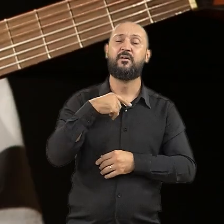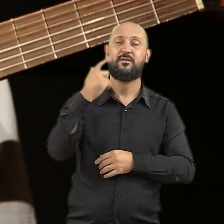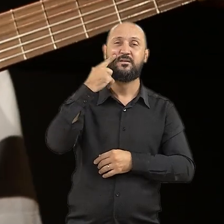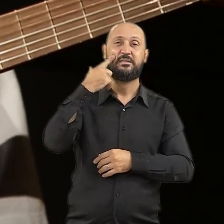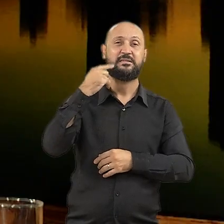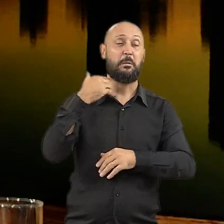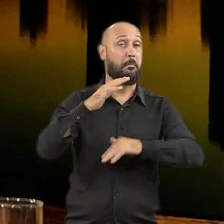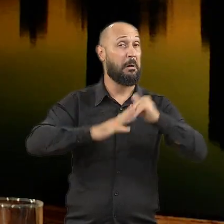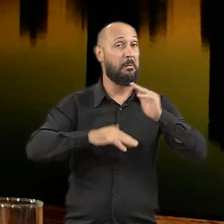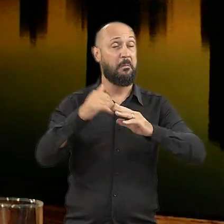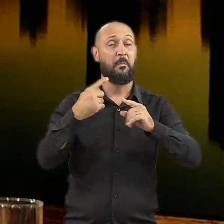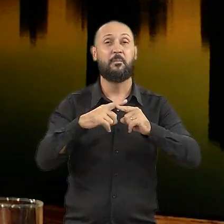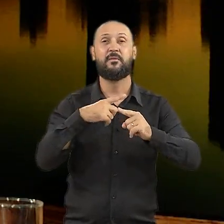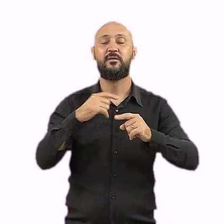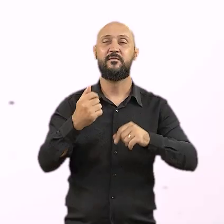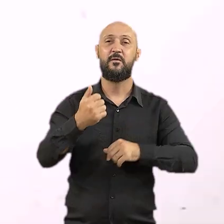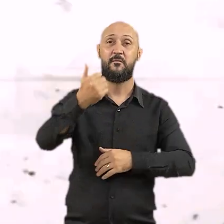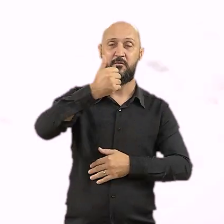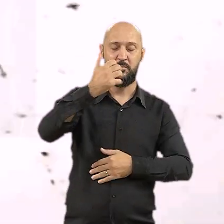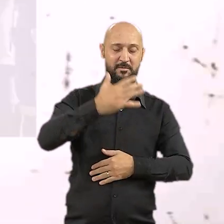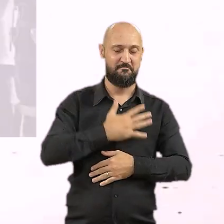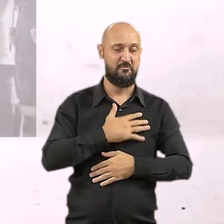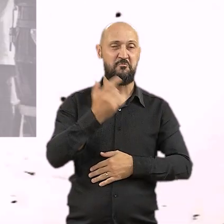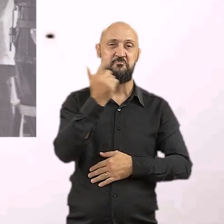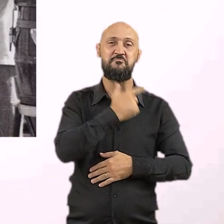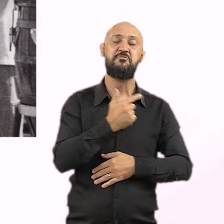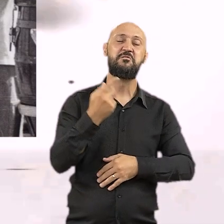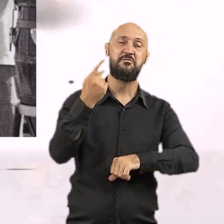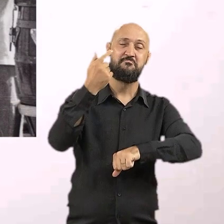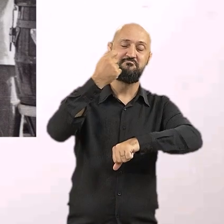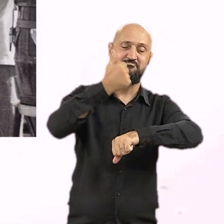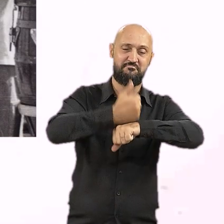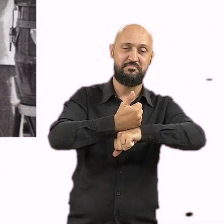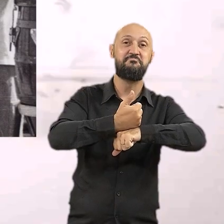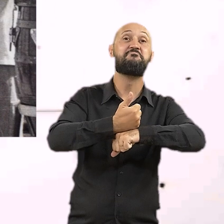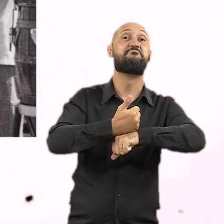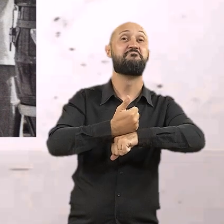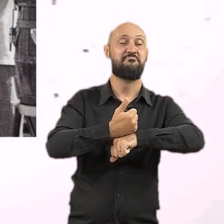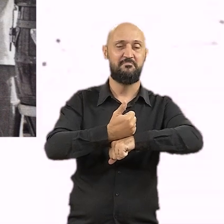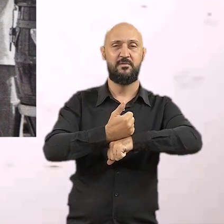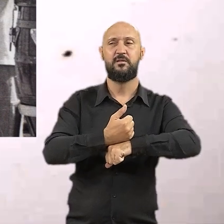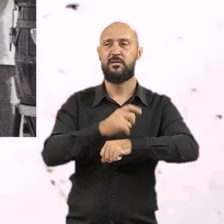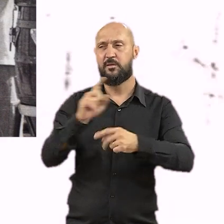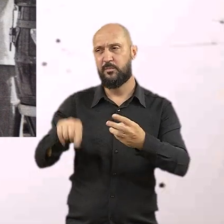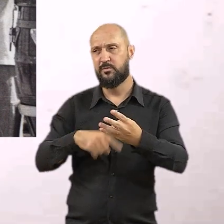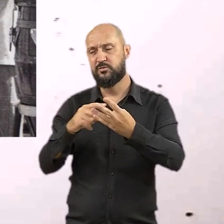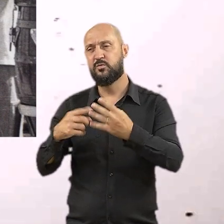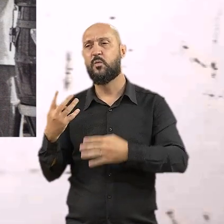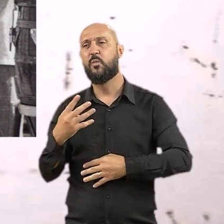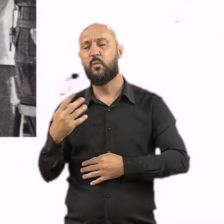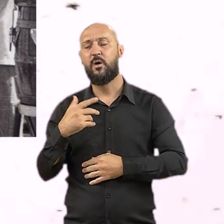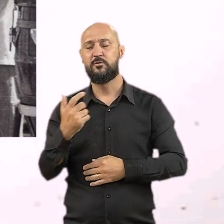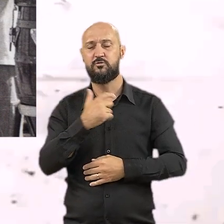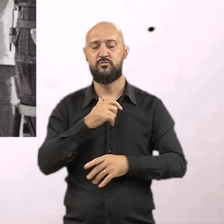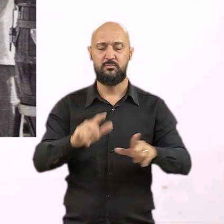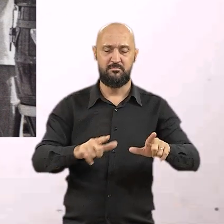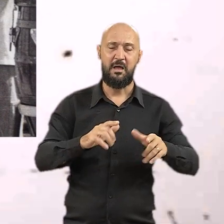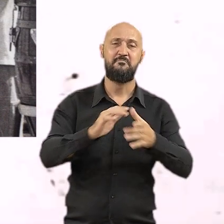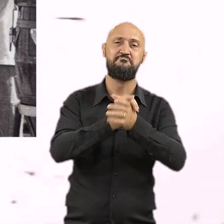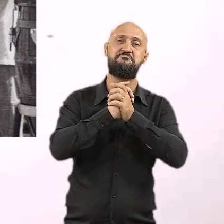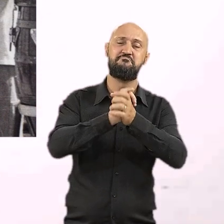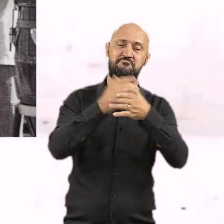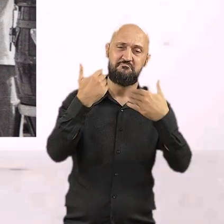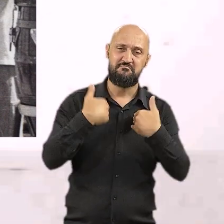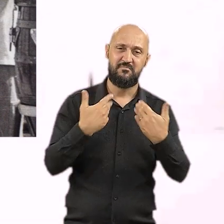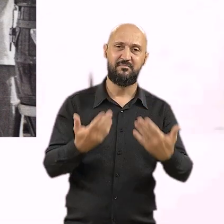de festivais. Porque eu peguei primeiro lugar, em primeiro lugar, um quarto lugar e uma menção honrosa. Foi assim